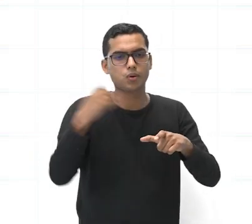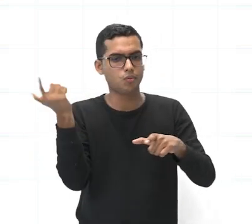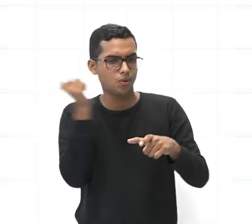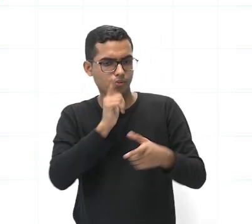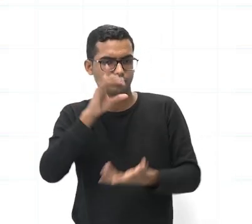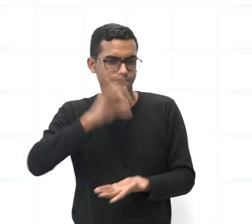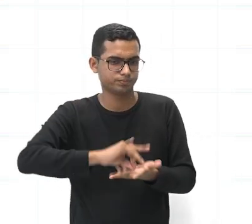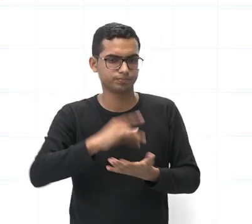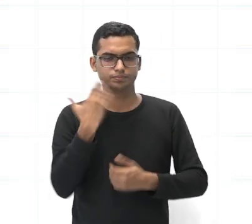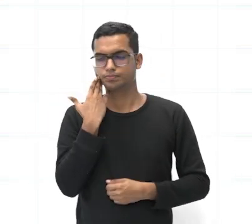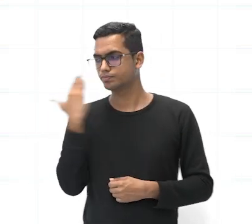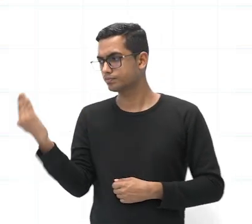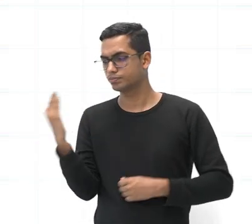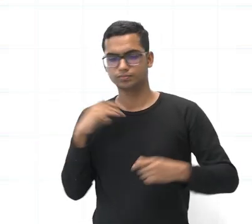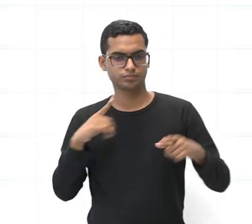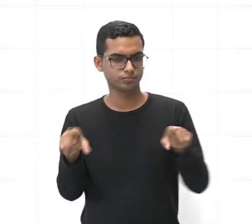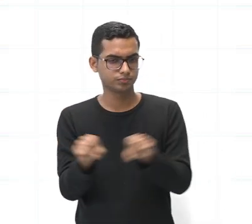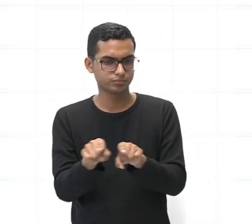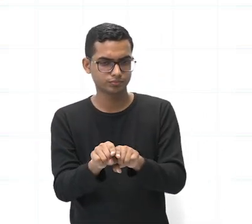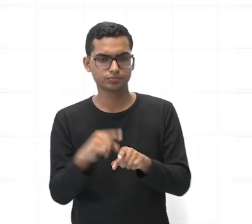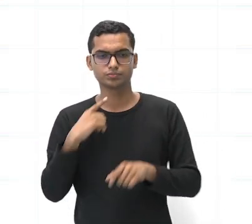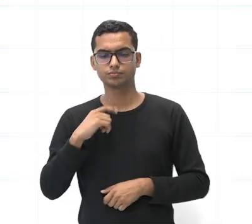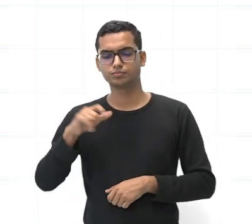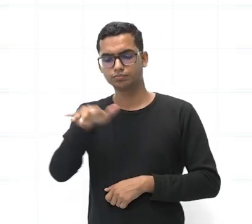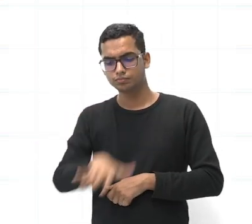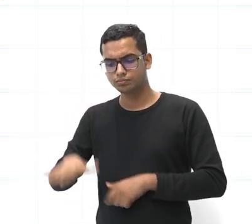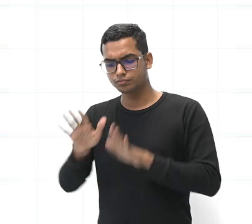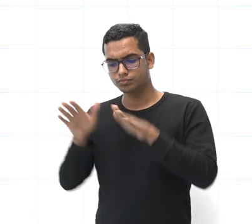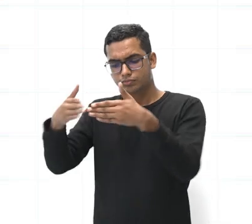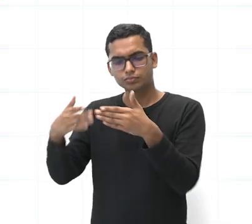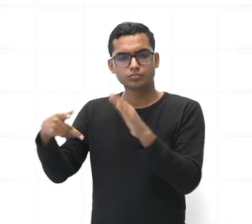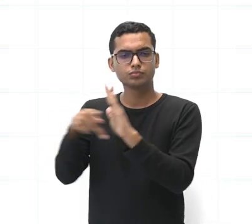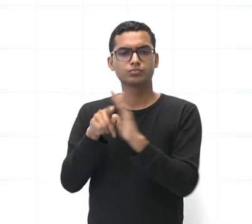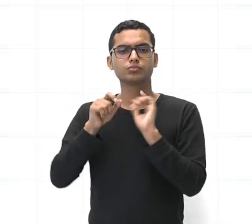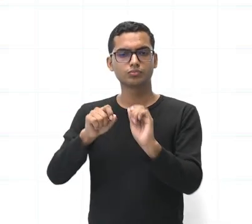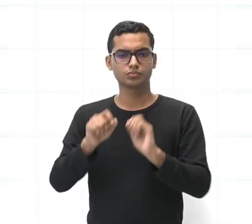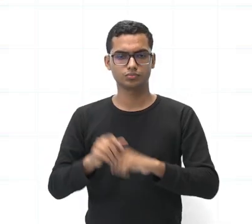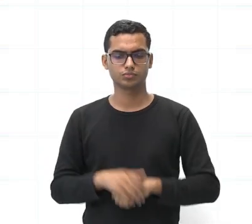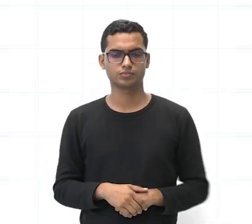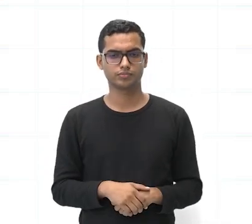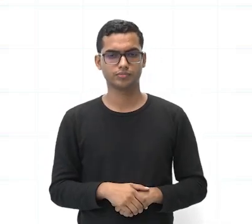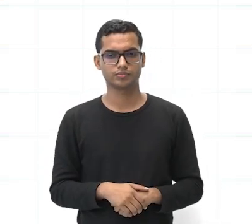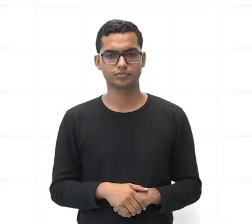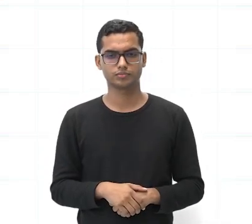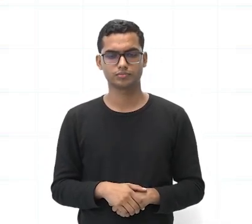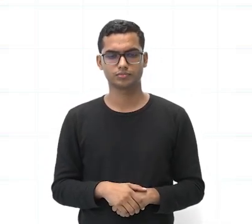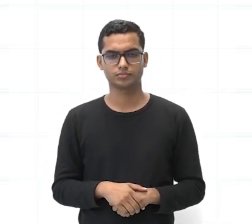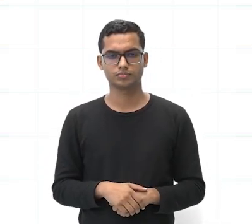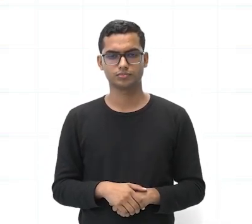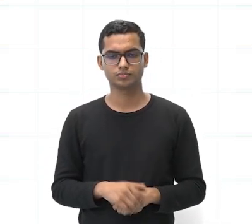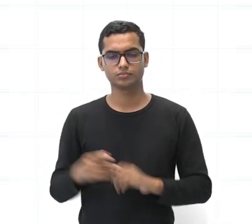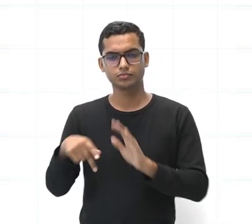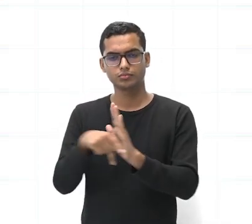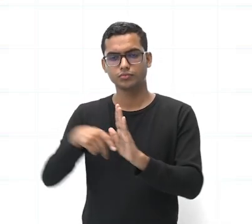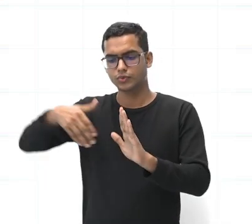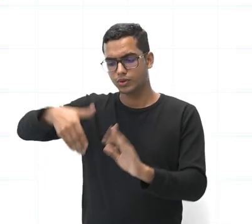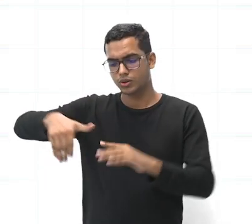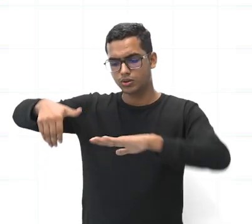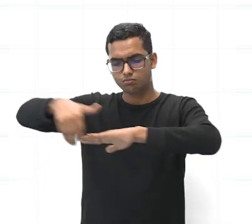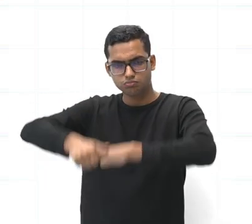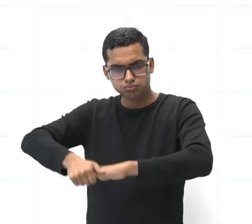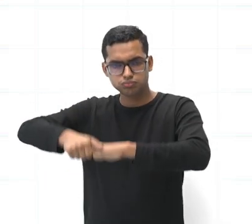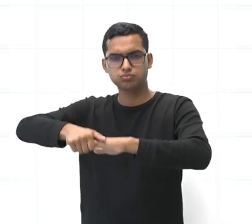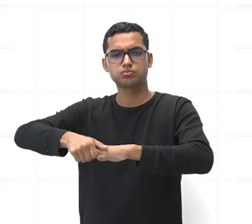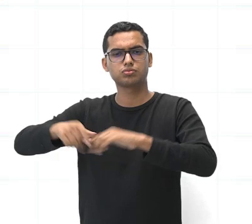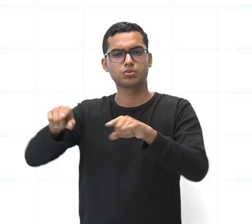ok? A gente vai ter também as áreas específicas ali para o lançamento de disco, dardo